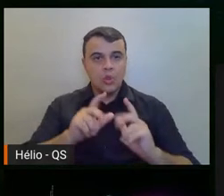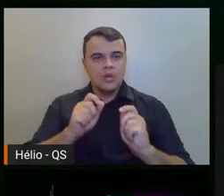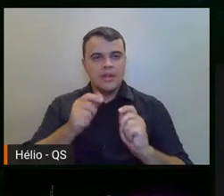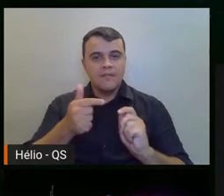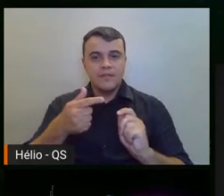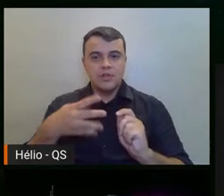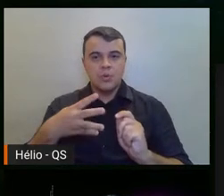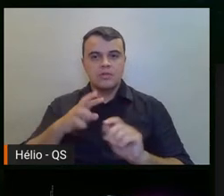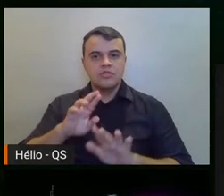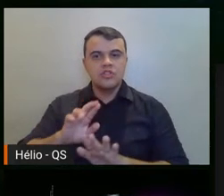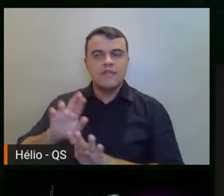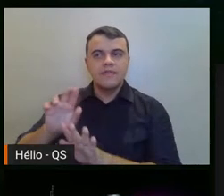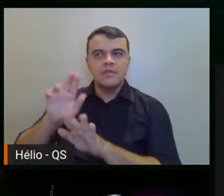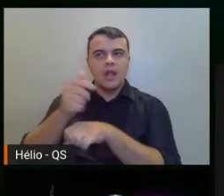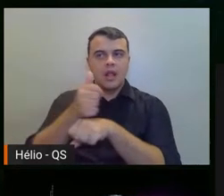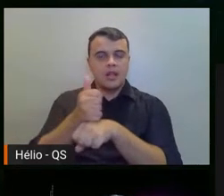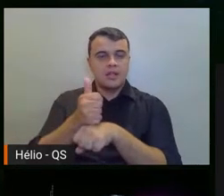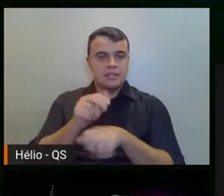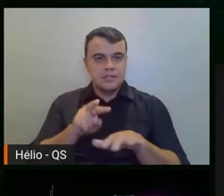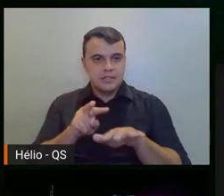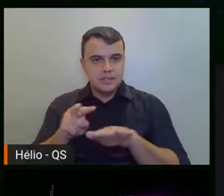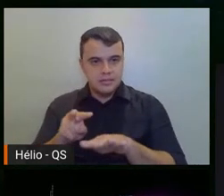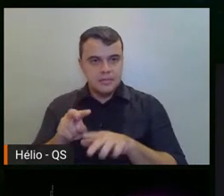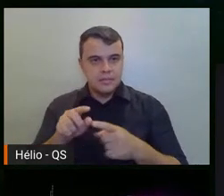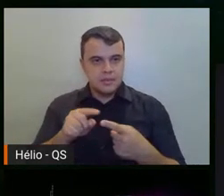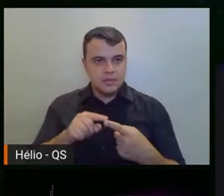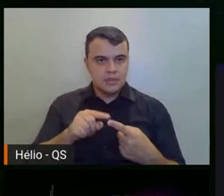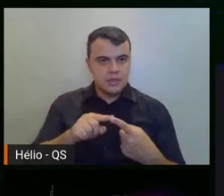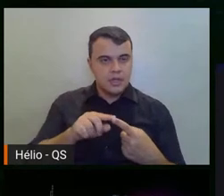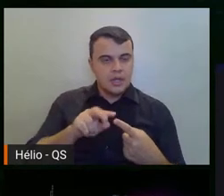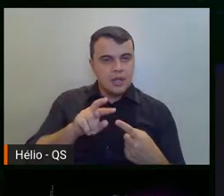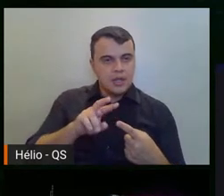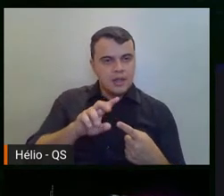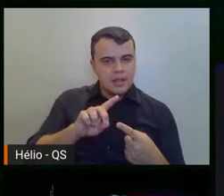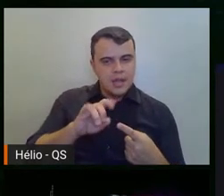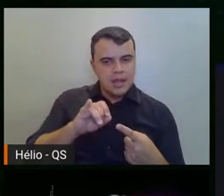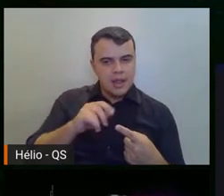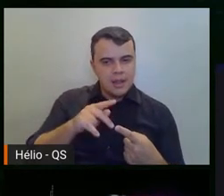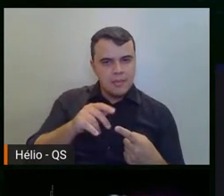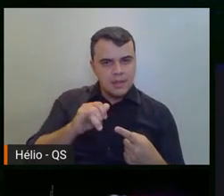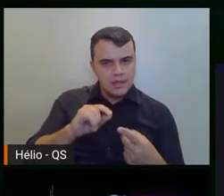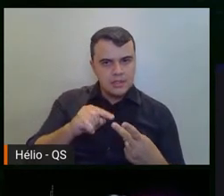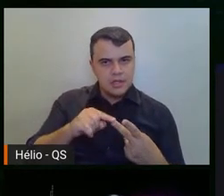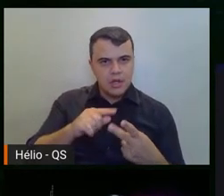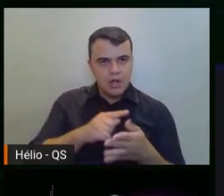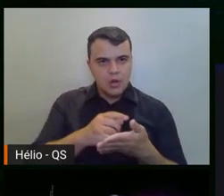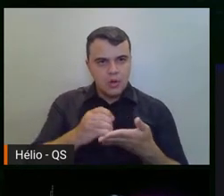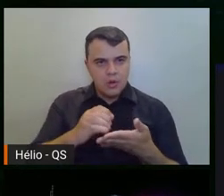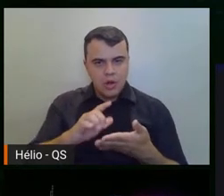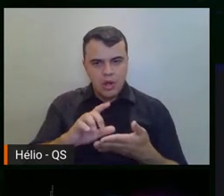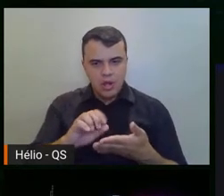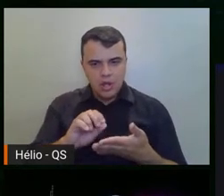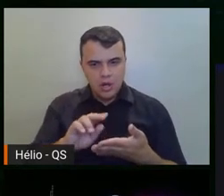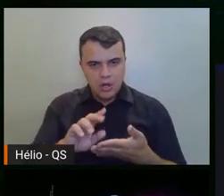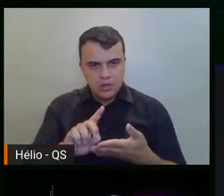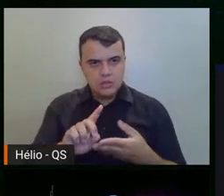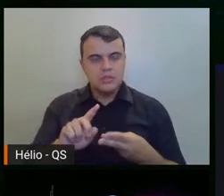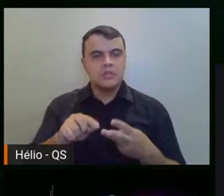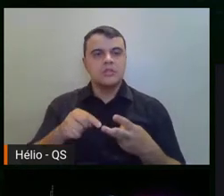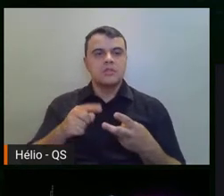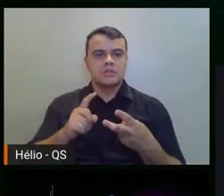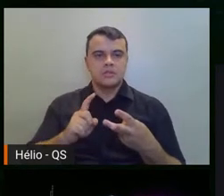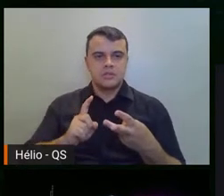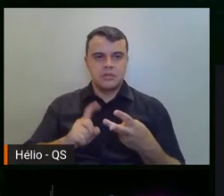24 formações essa semana vai sair esse RM dynamics Google Google Cloud plataforma especialist